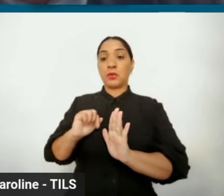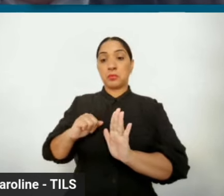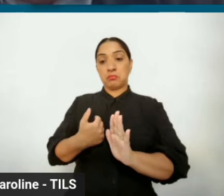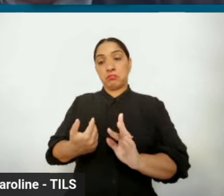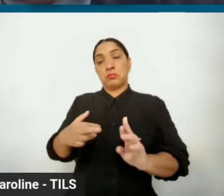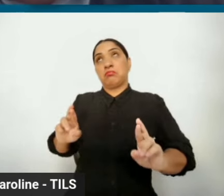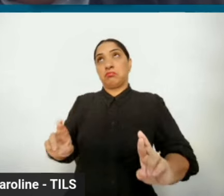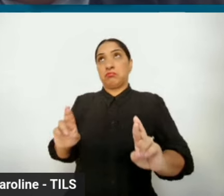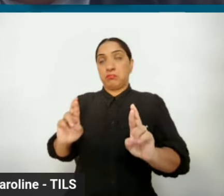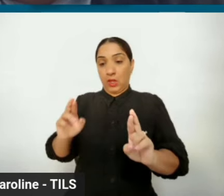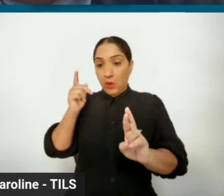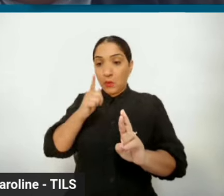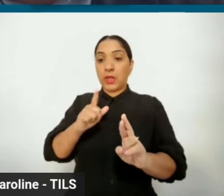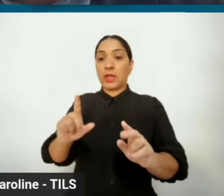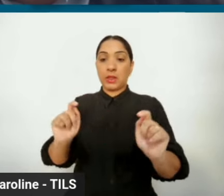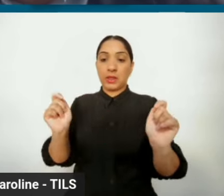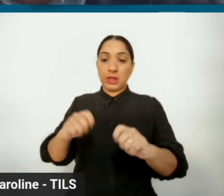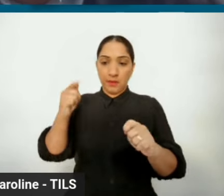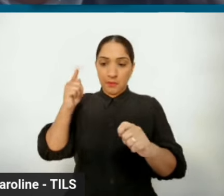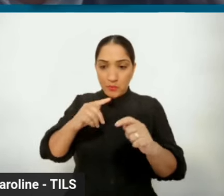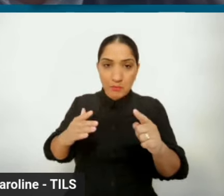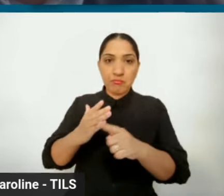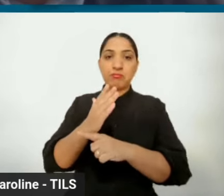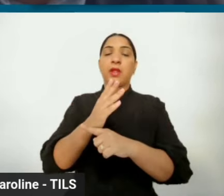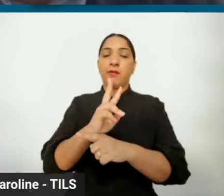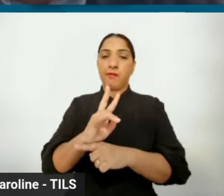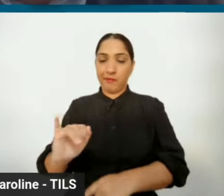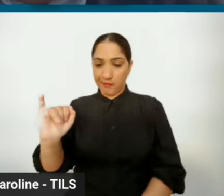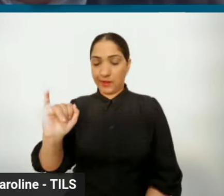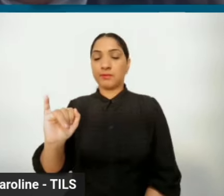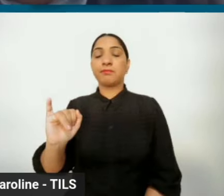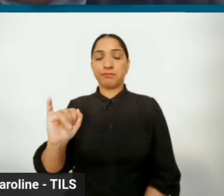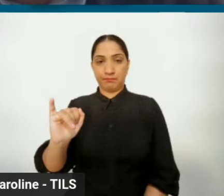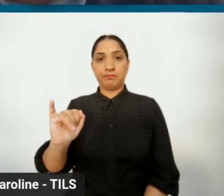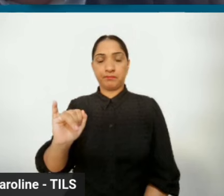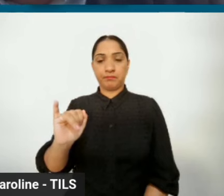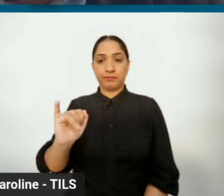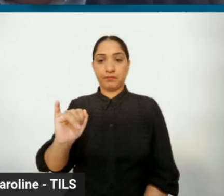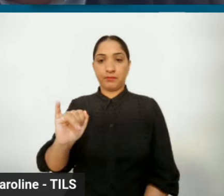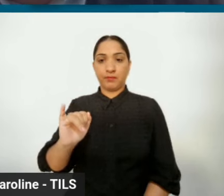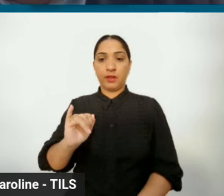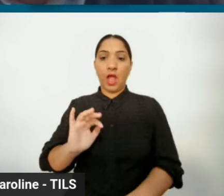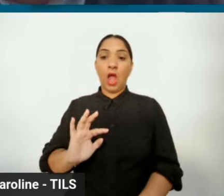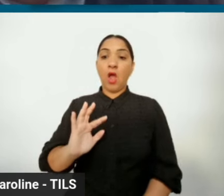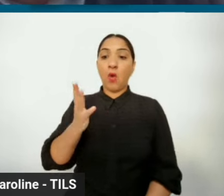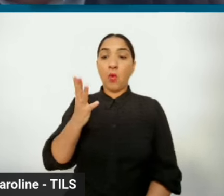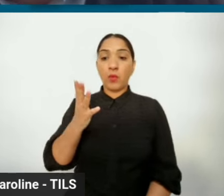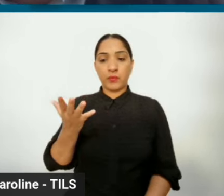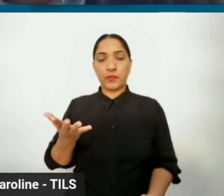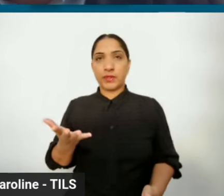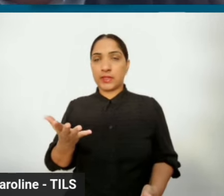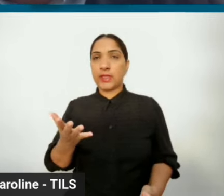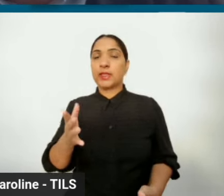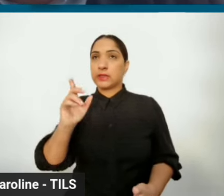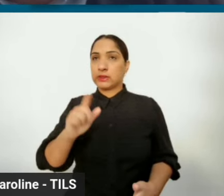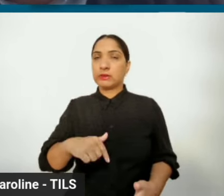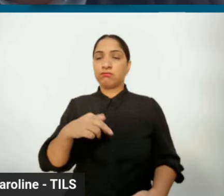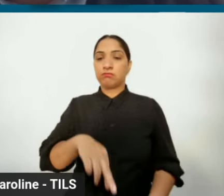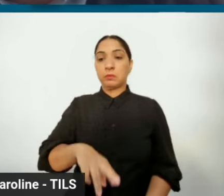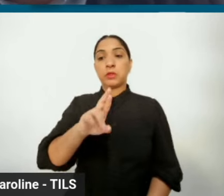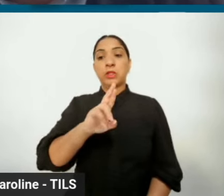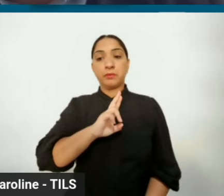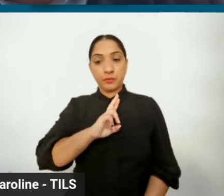a regulamentação, para fazer valer enfim, resultado